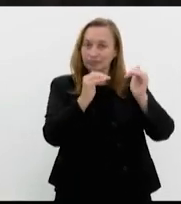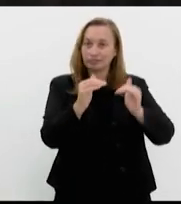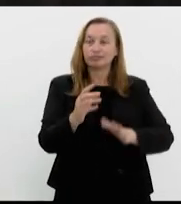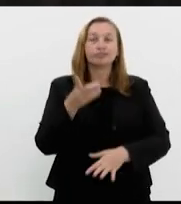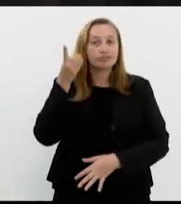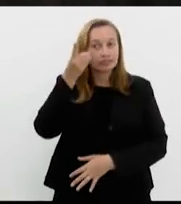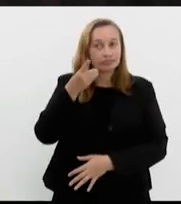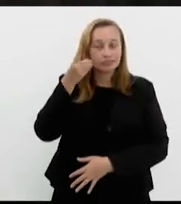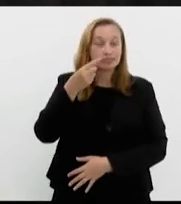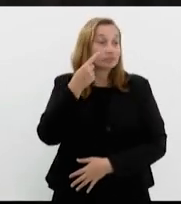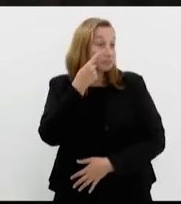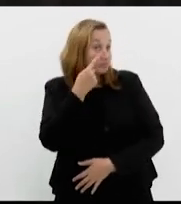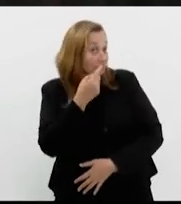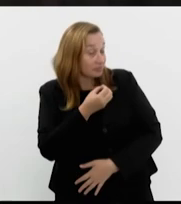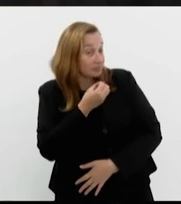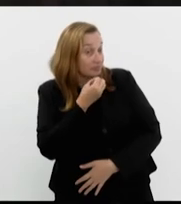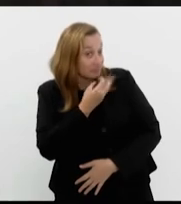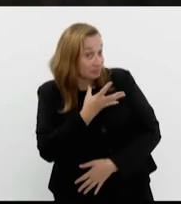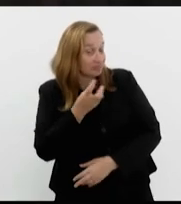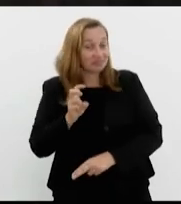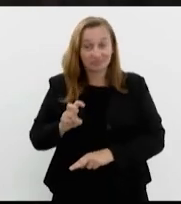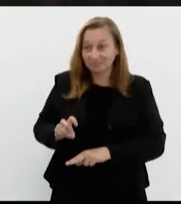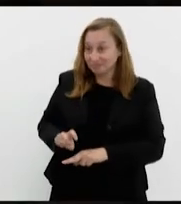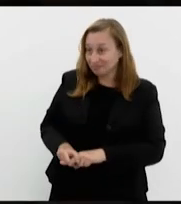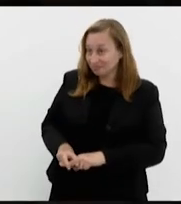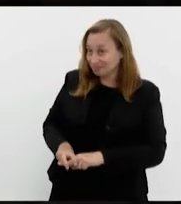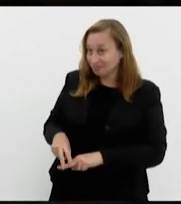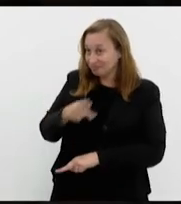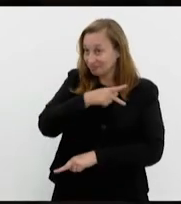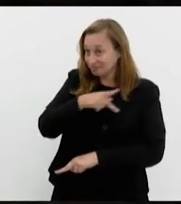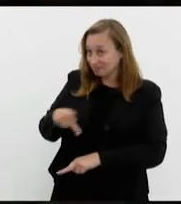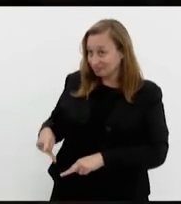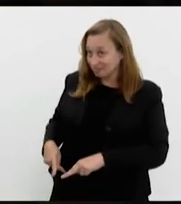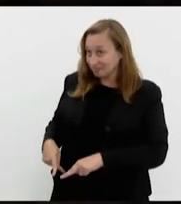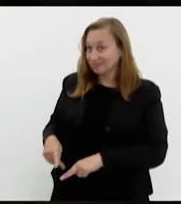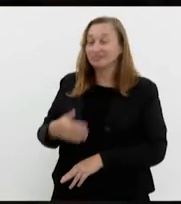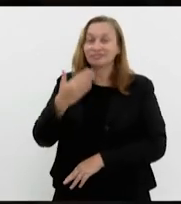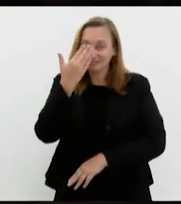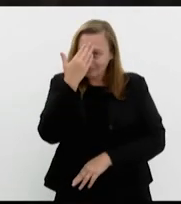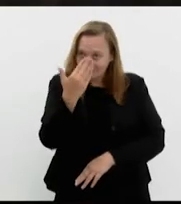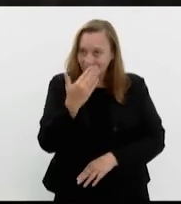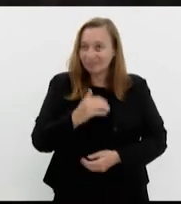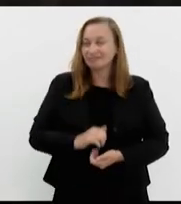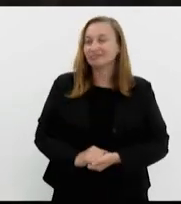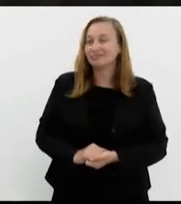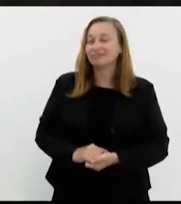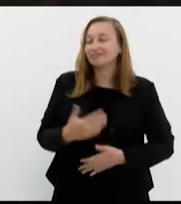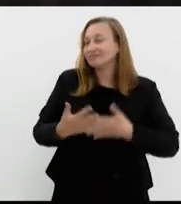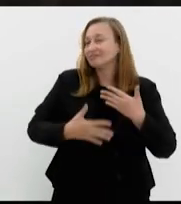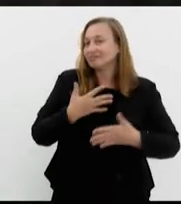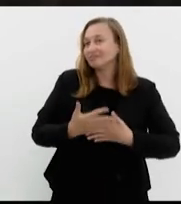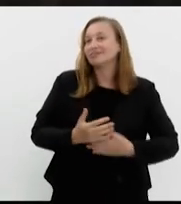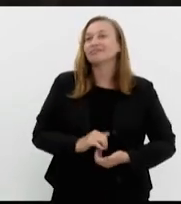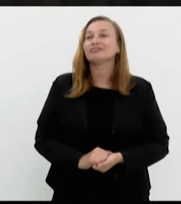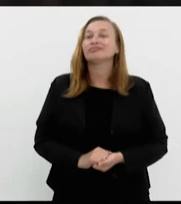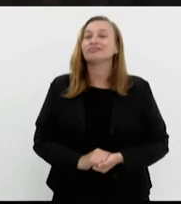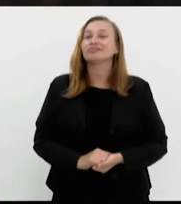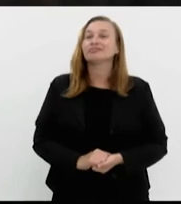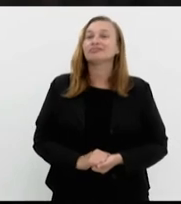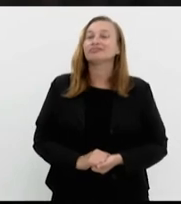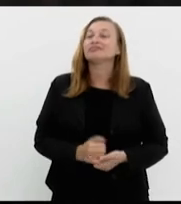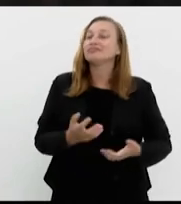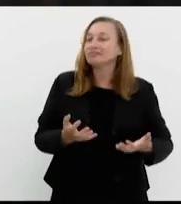senhora fica muito bem aí nessa cadeira, nessa obrigada, função deputada. De presidenta, viu, deputada? É uma alegria muito grande.